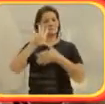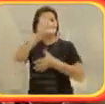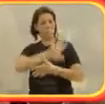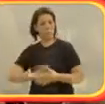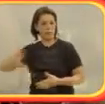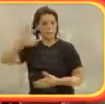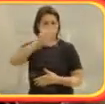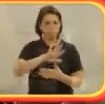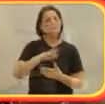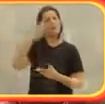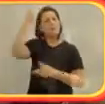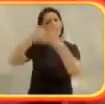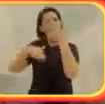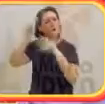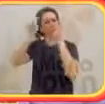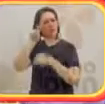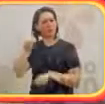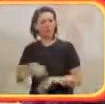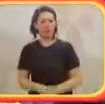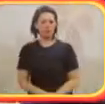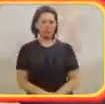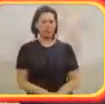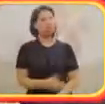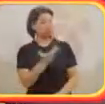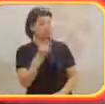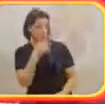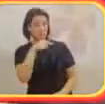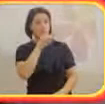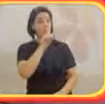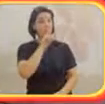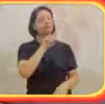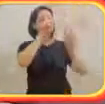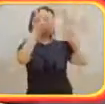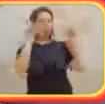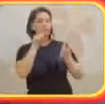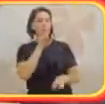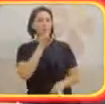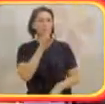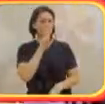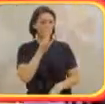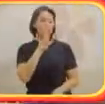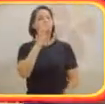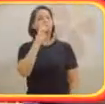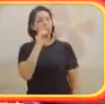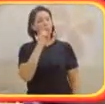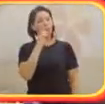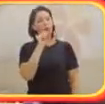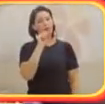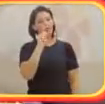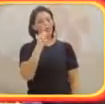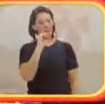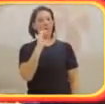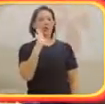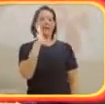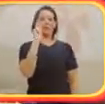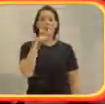Me conta isso um pouquinho. Bom, esse DVD chama Dudu do Cavaque Banda e foi lançado em